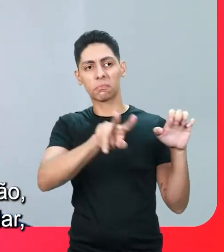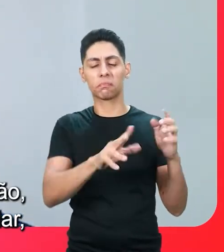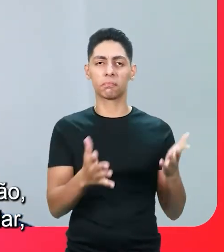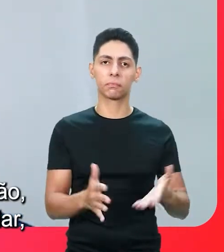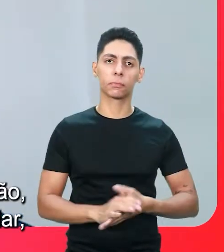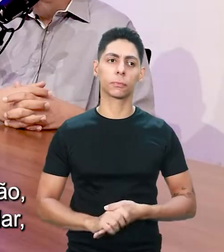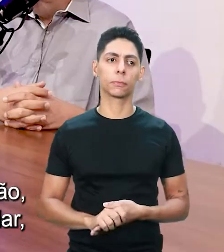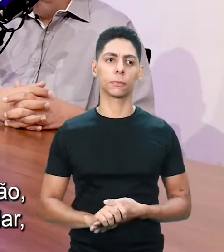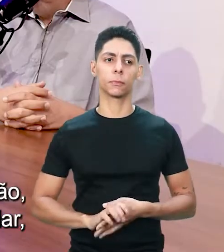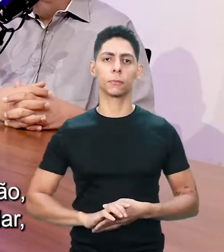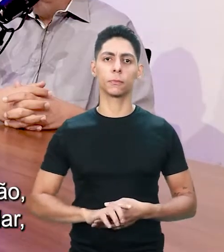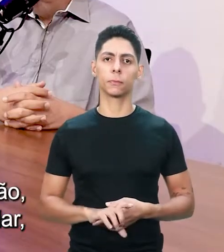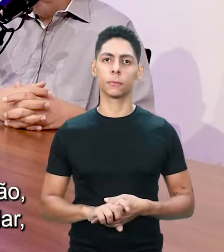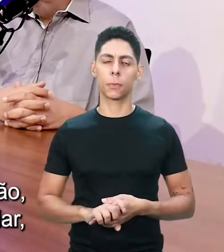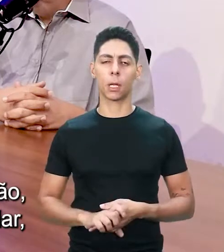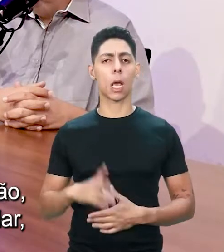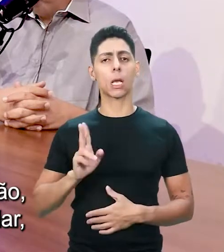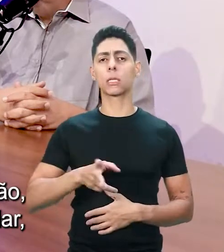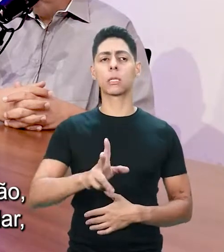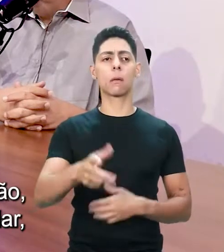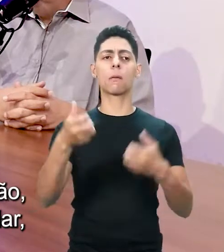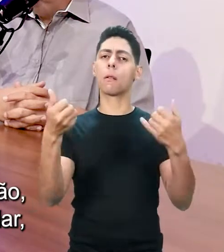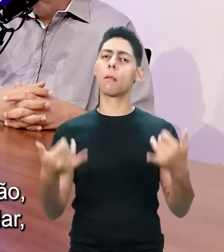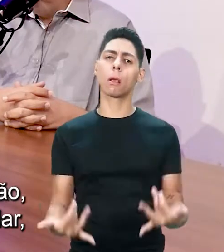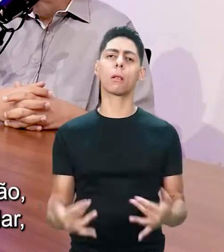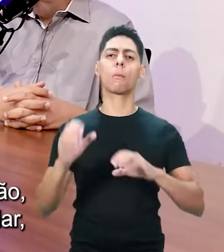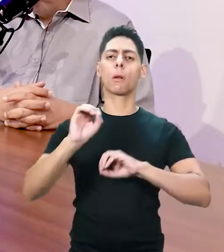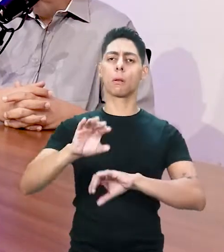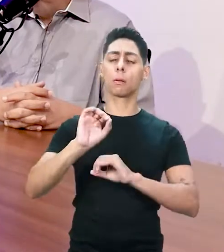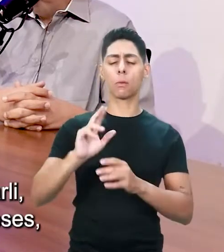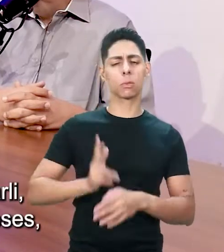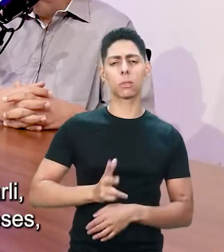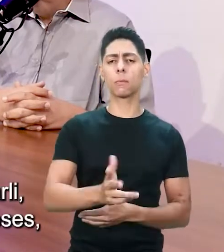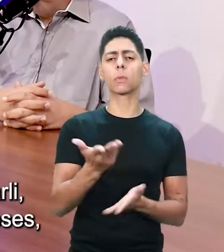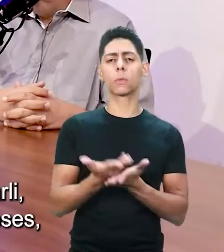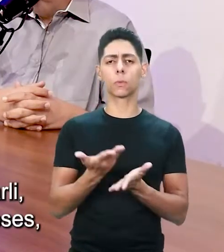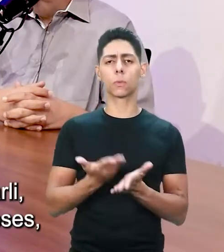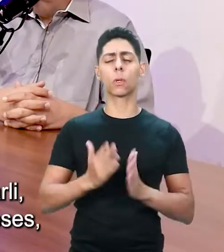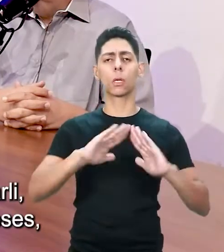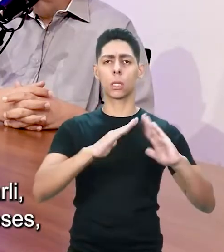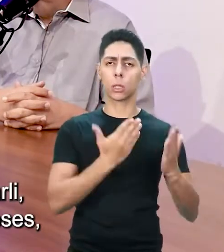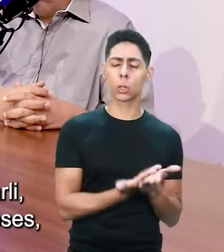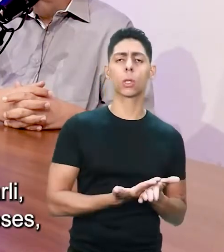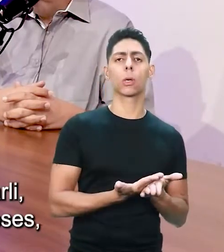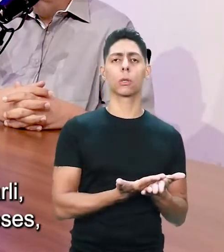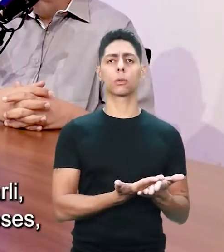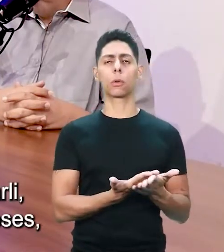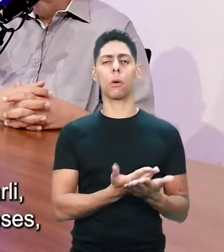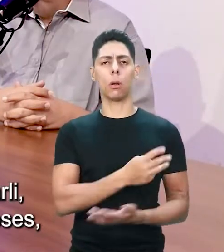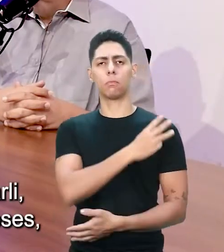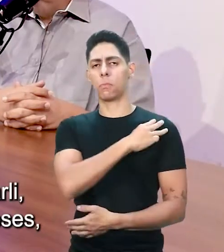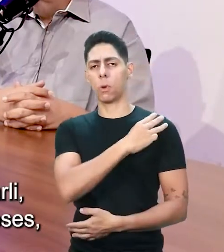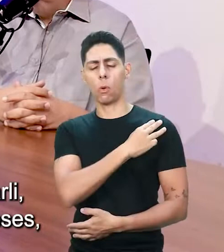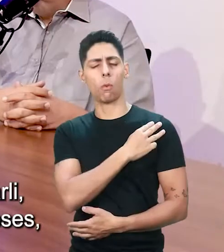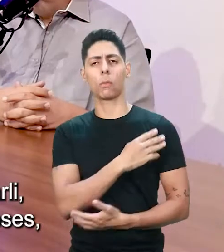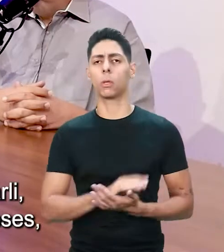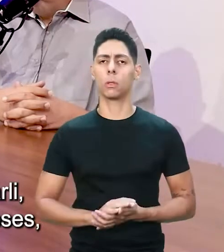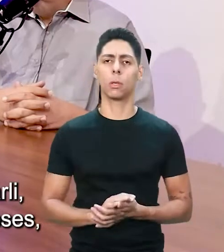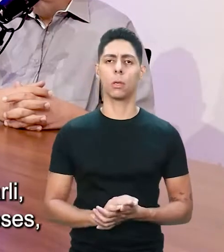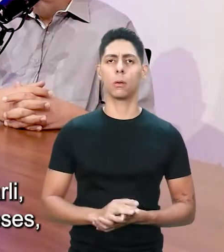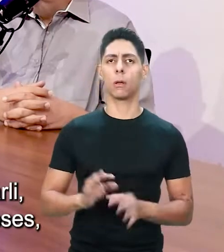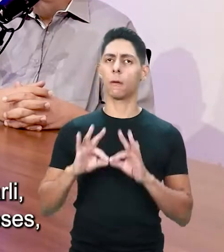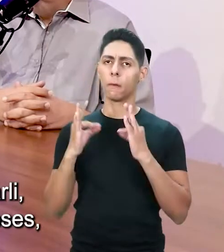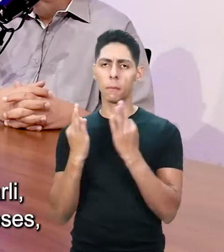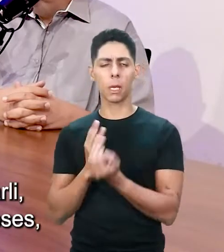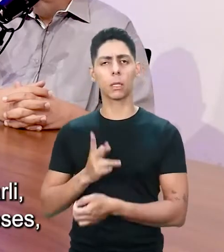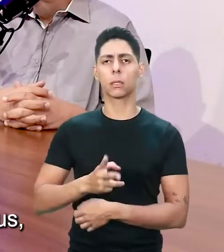Antônio, sobre a educação. Pois é, eu sempre estudei em escola regular. Meu pai, seu Hélio, minha mãe, dona Marli, meu irmão, sempre foram, meu